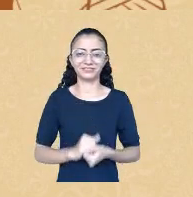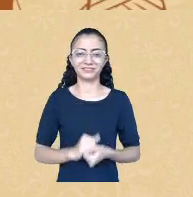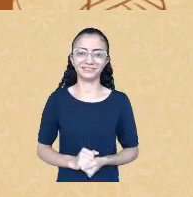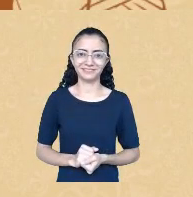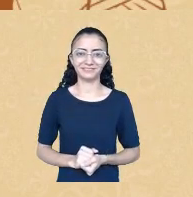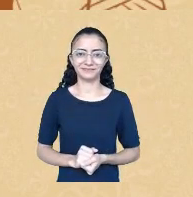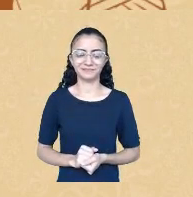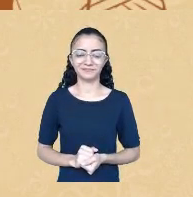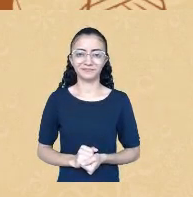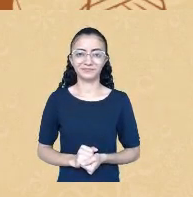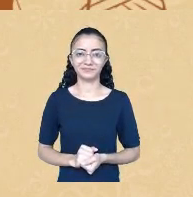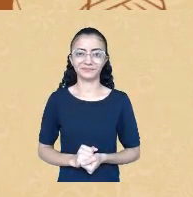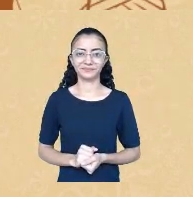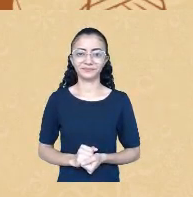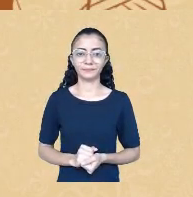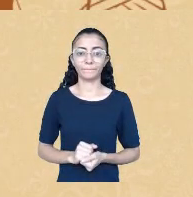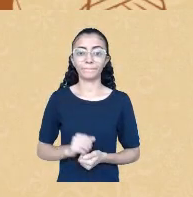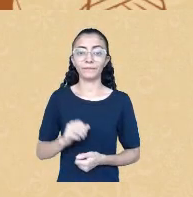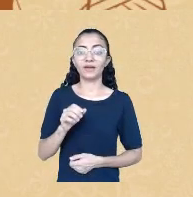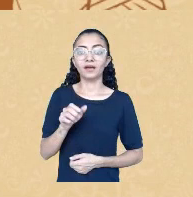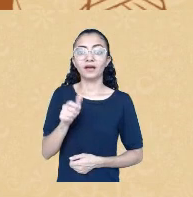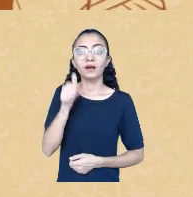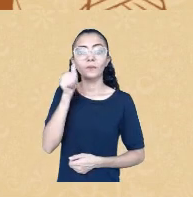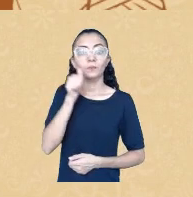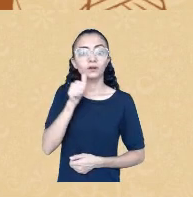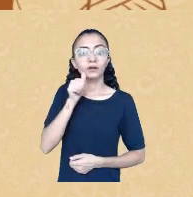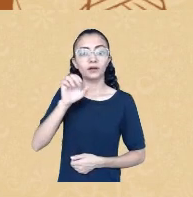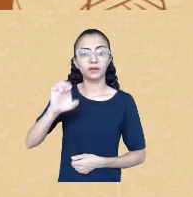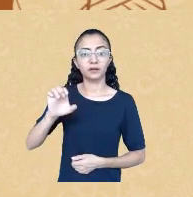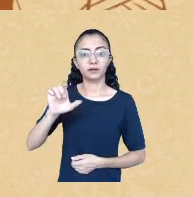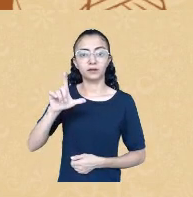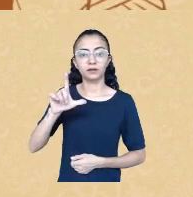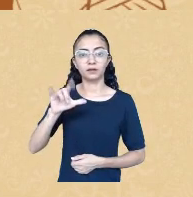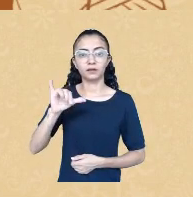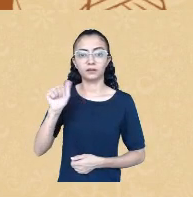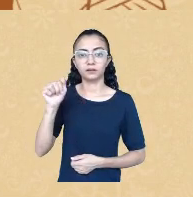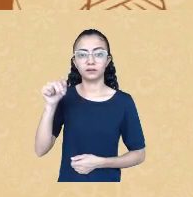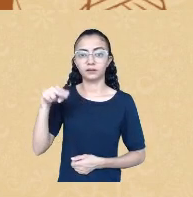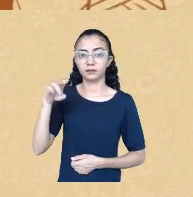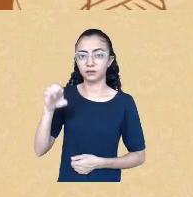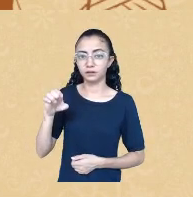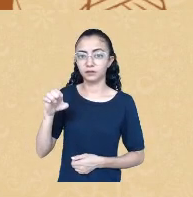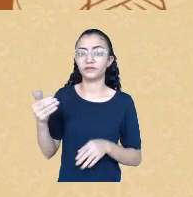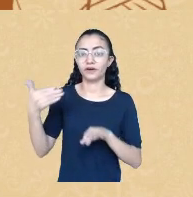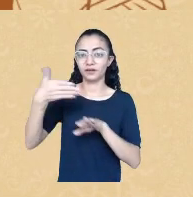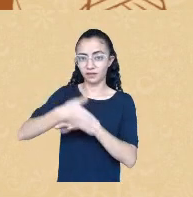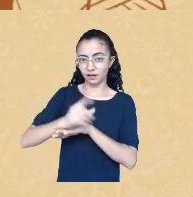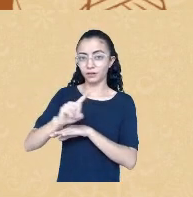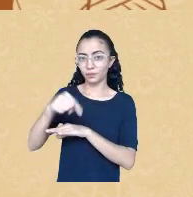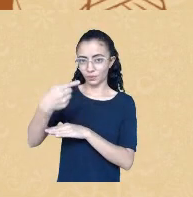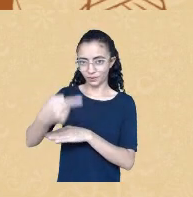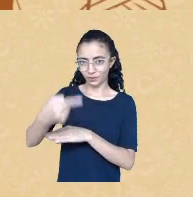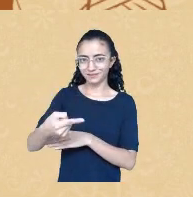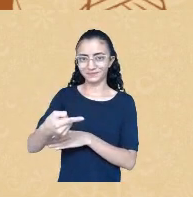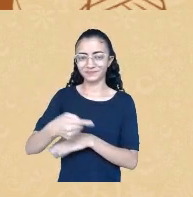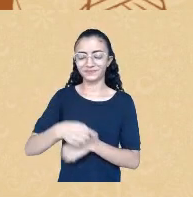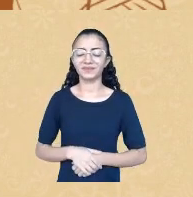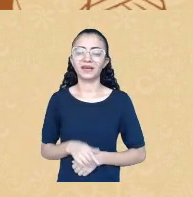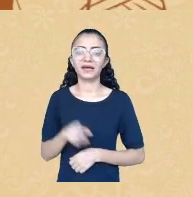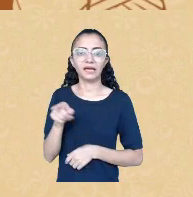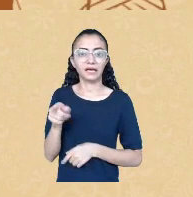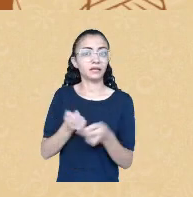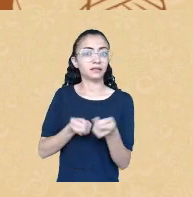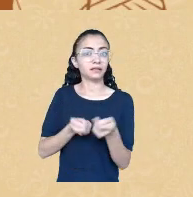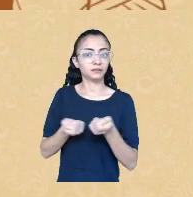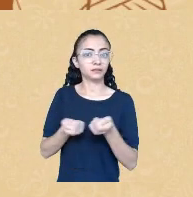A Eliane hoje vai entrar um pouco mais à frente, ela que comanda esse